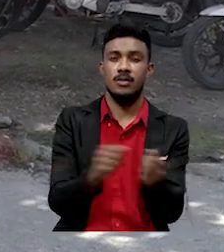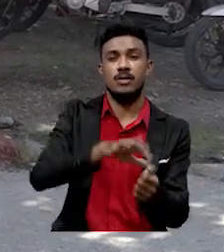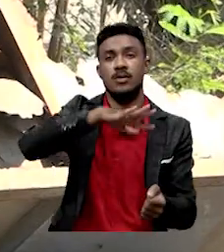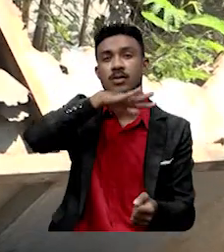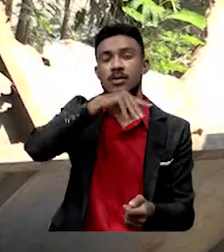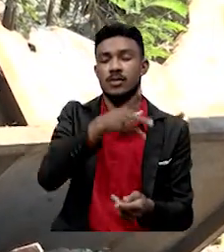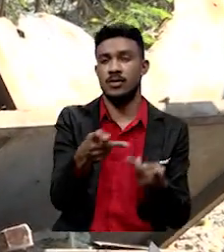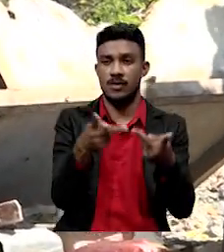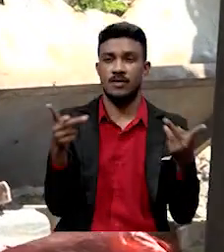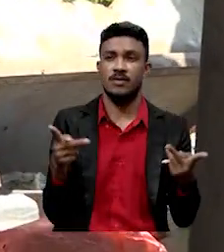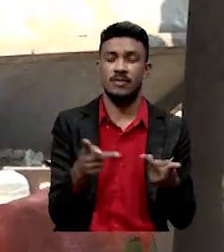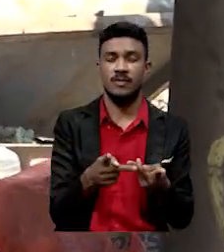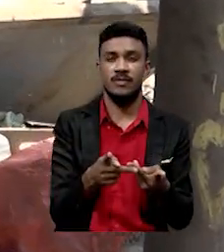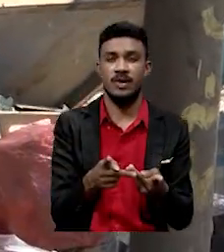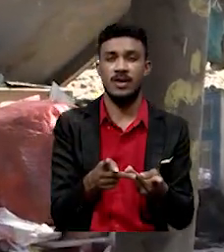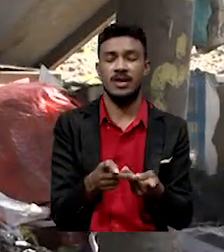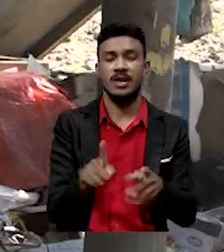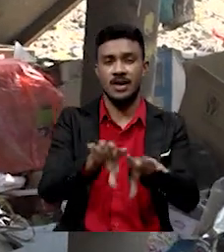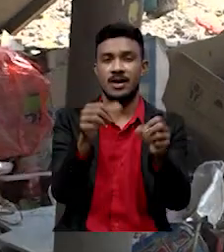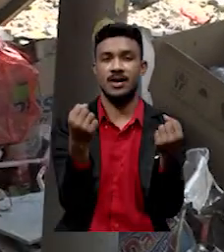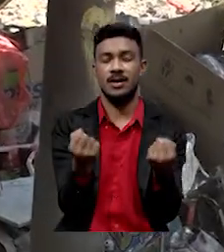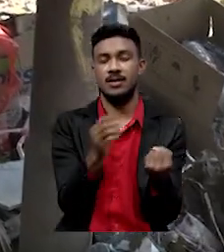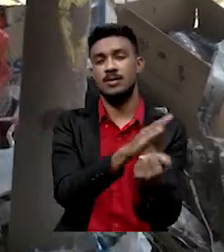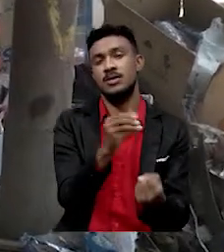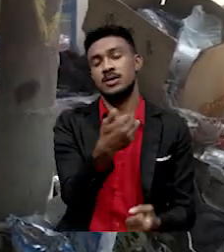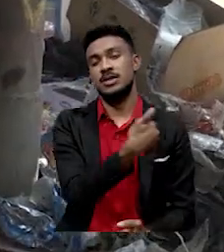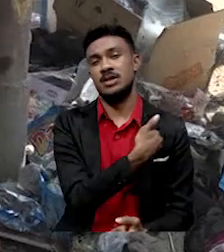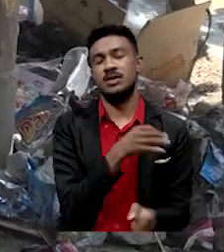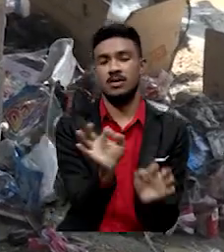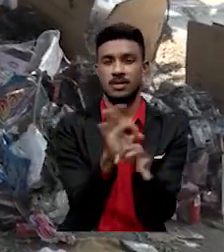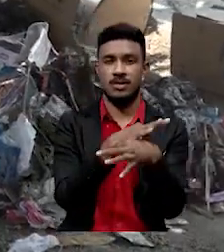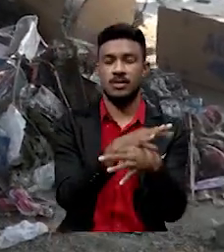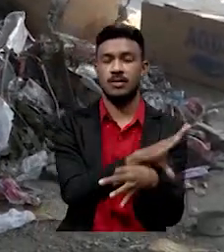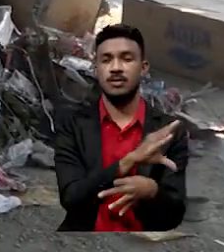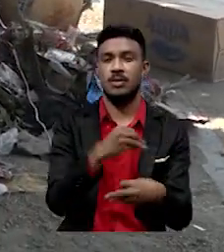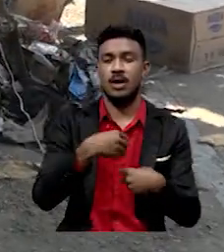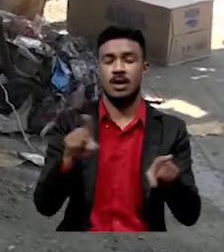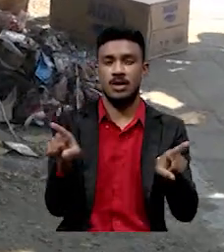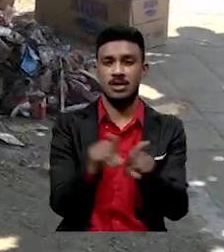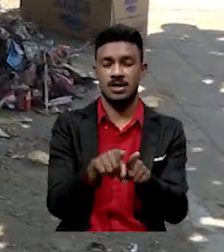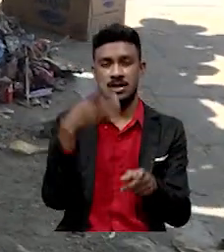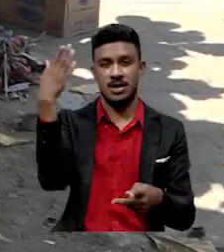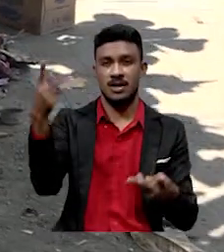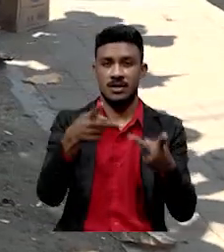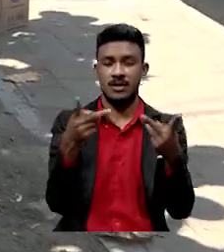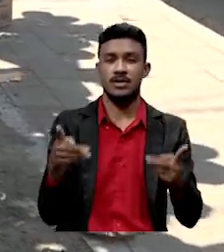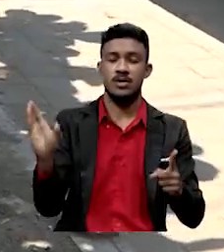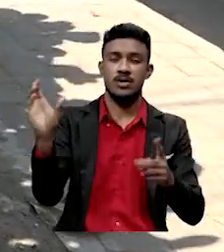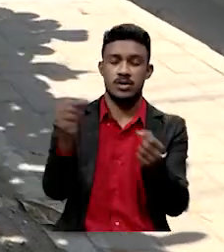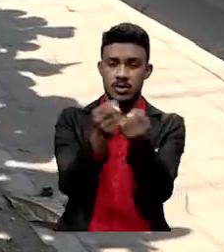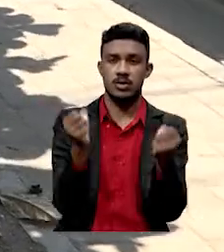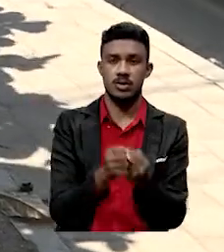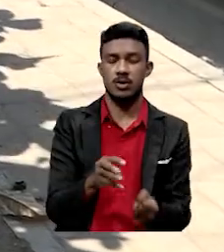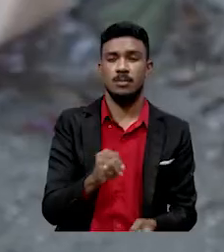no fatin leiseira balung hahu at, sedau kalo rehabilitação hanesang iha area suku Madohi no